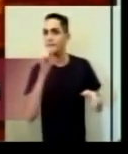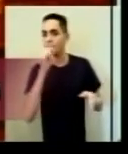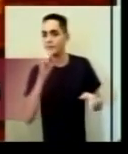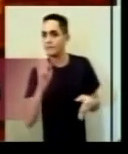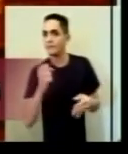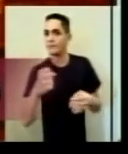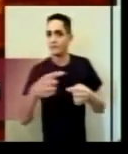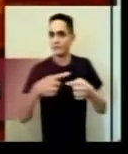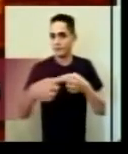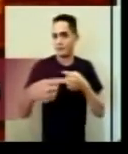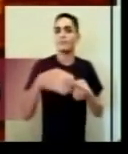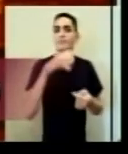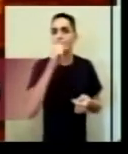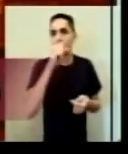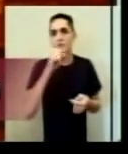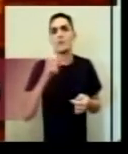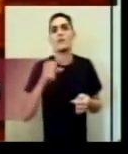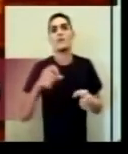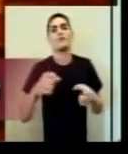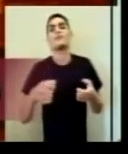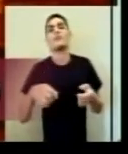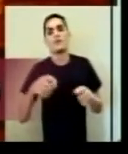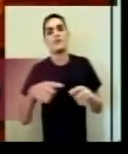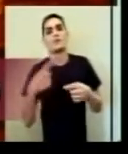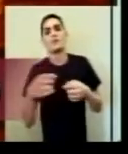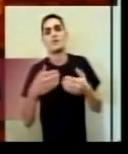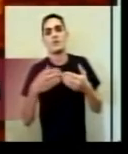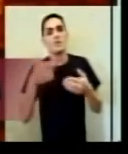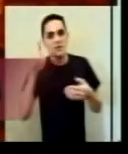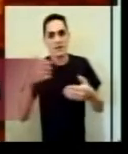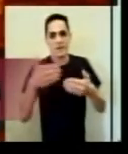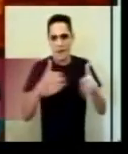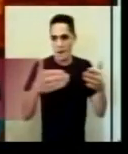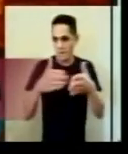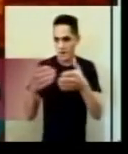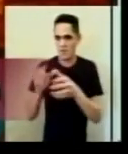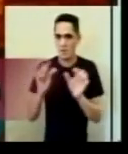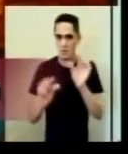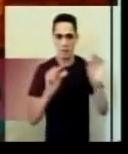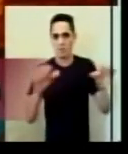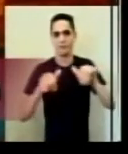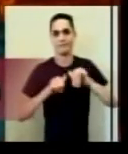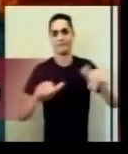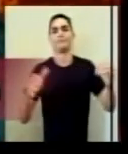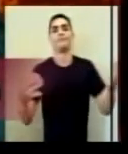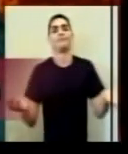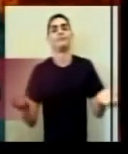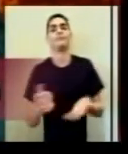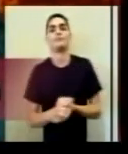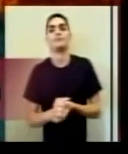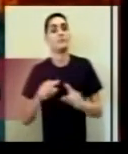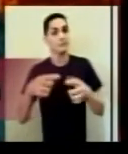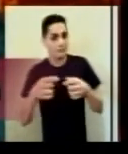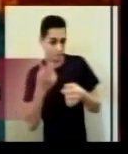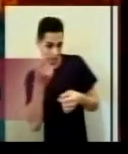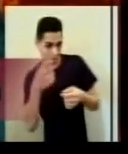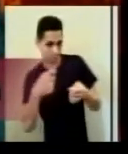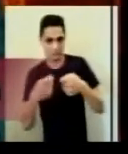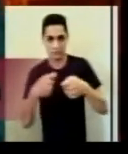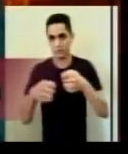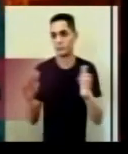essenciais, ou ficar 8 semanas na laranja, onde parcialmente é aberto o comércio.